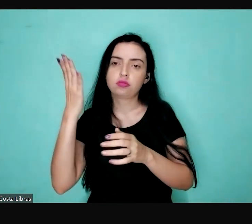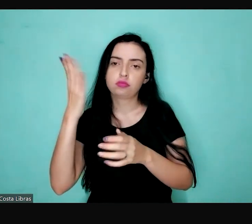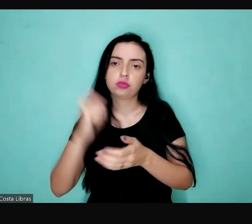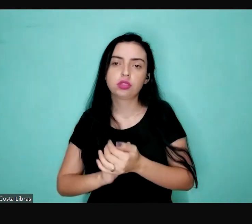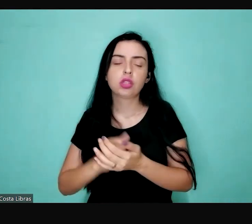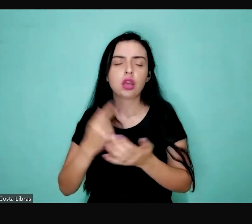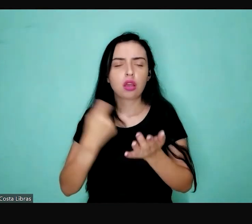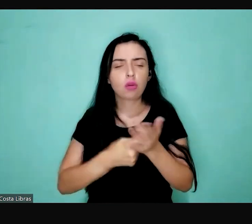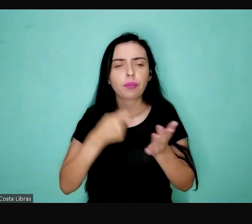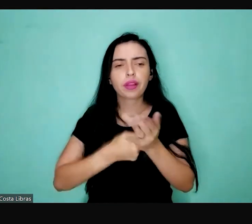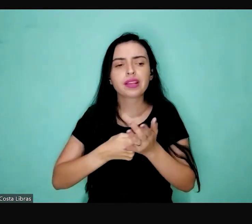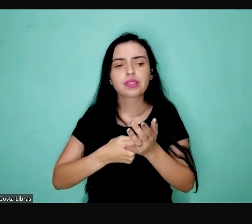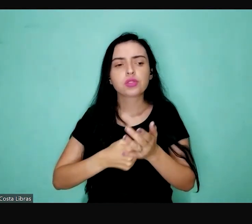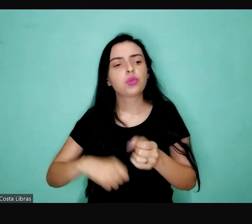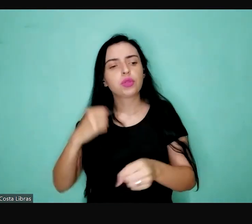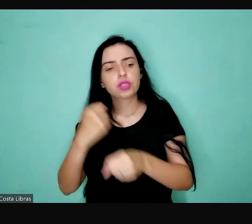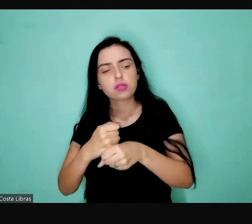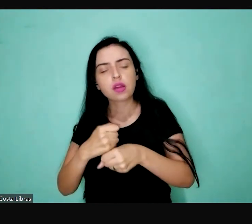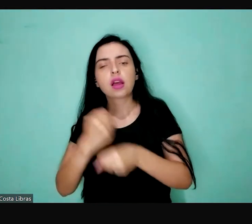periódicos, etc.,